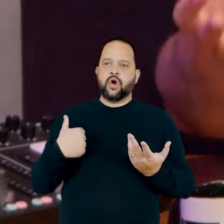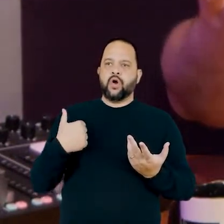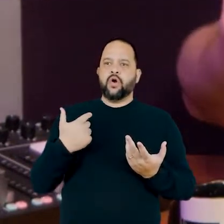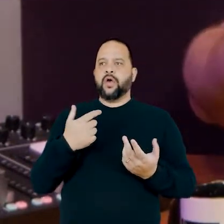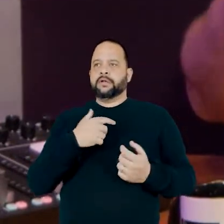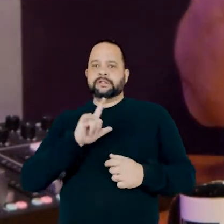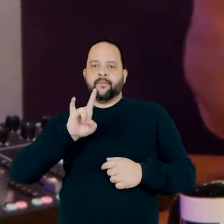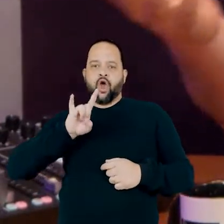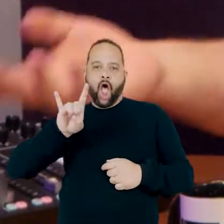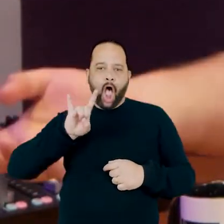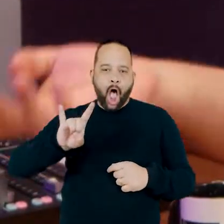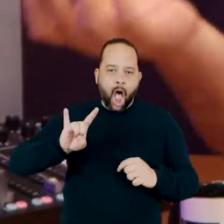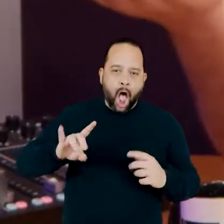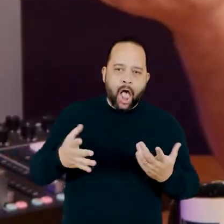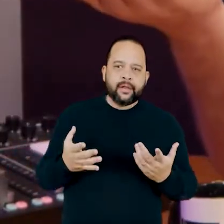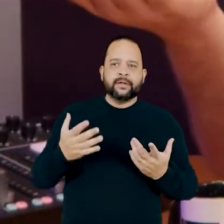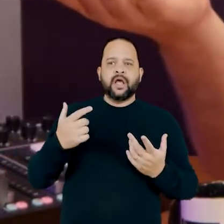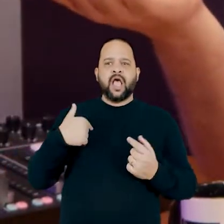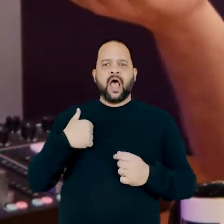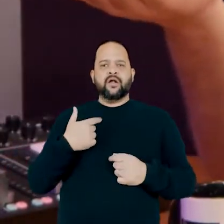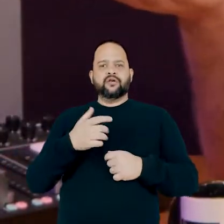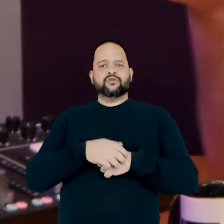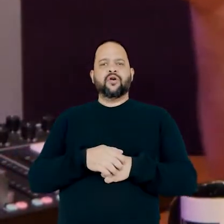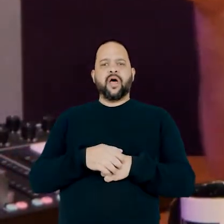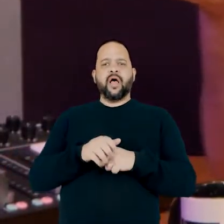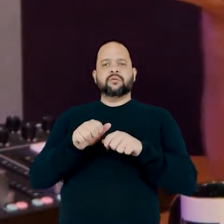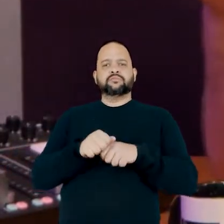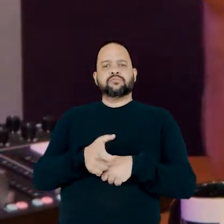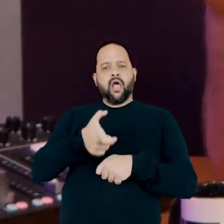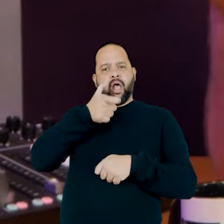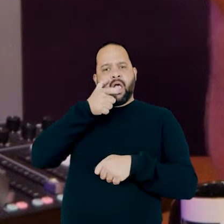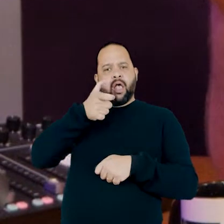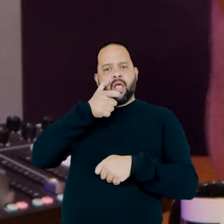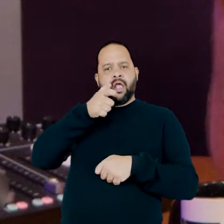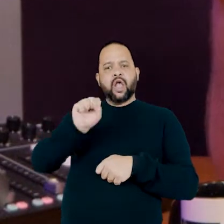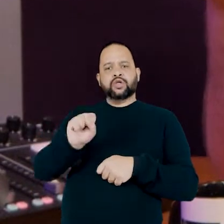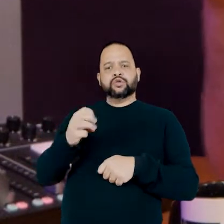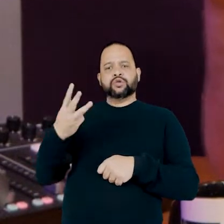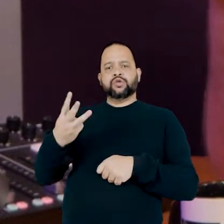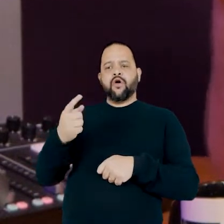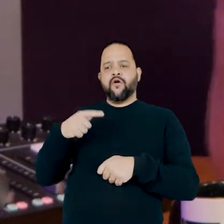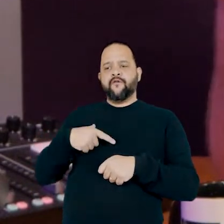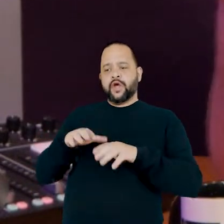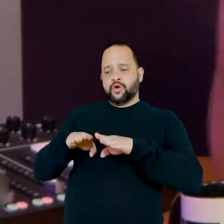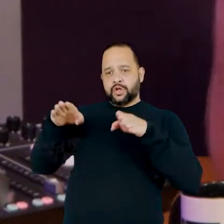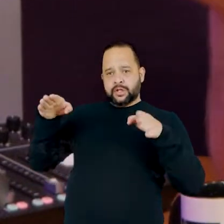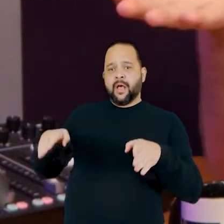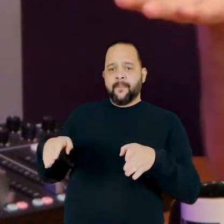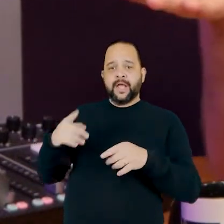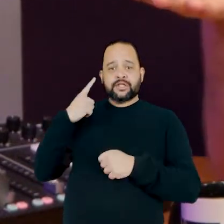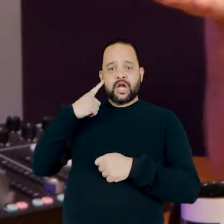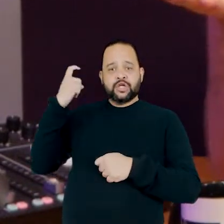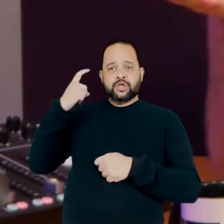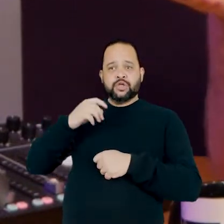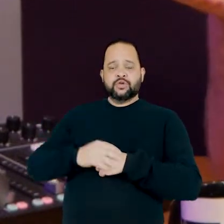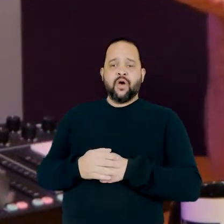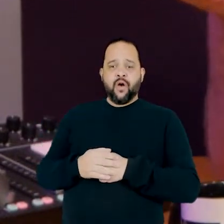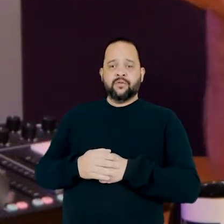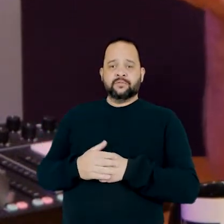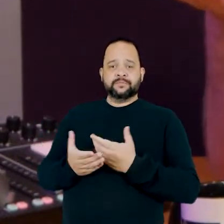gosto de de rock e tal. E aí, eu tô lá no show e eu olho do lado da mesa de som. Quem tá? É o Kadoca, né?